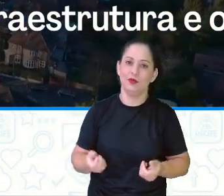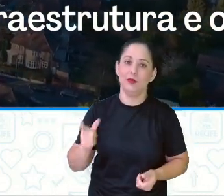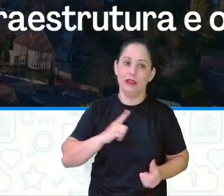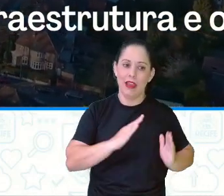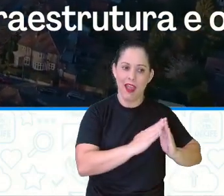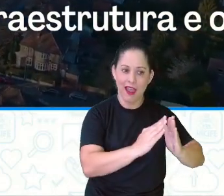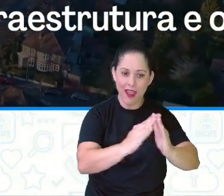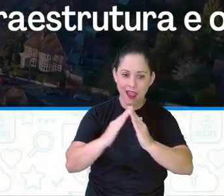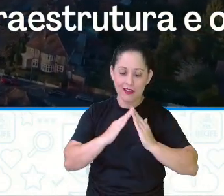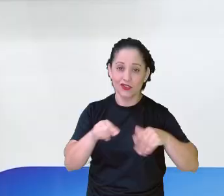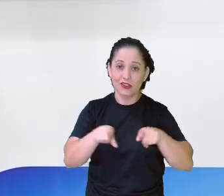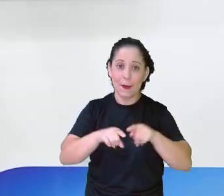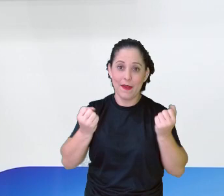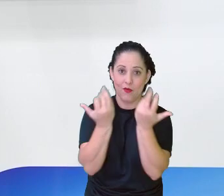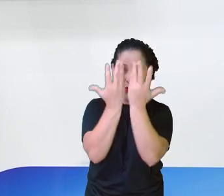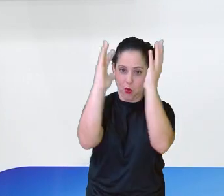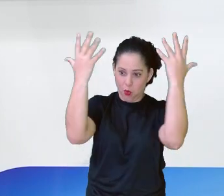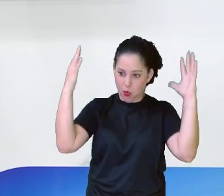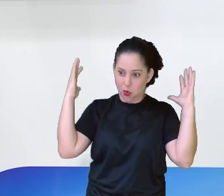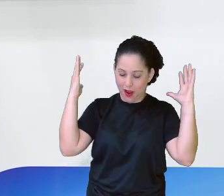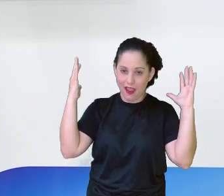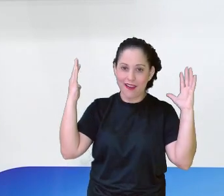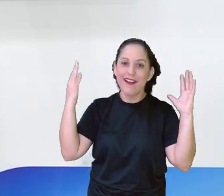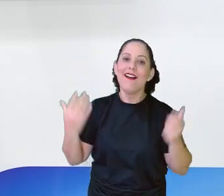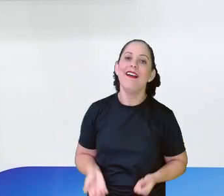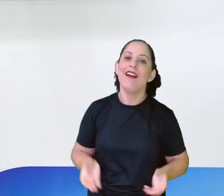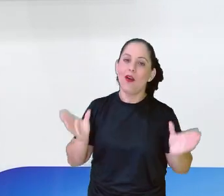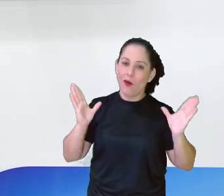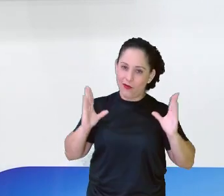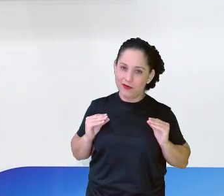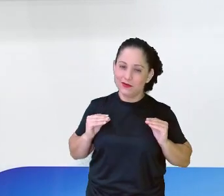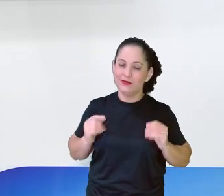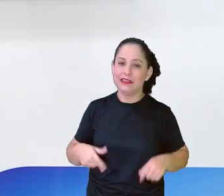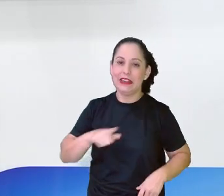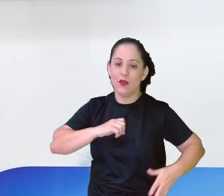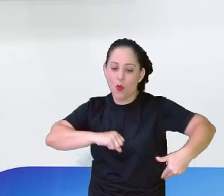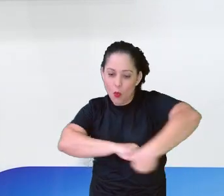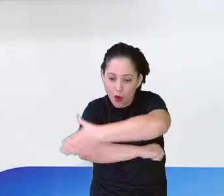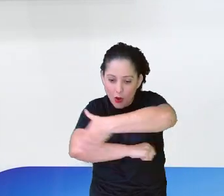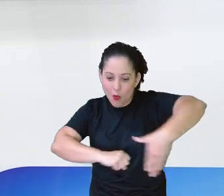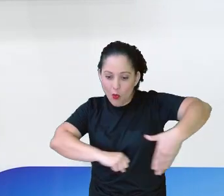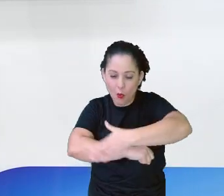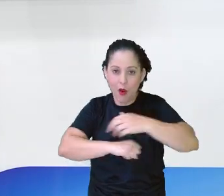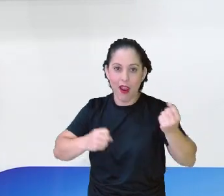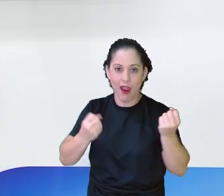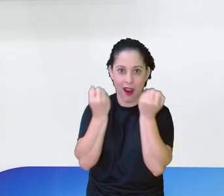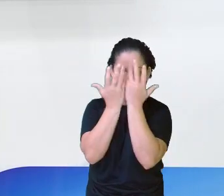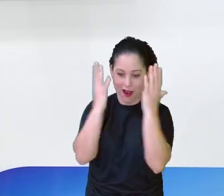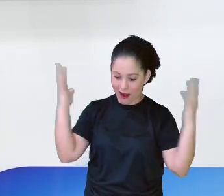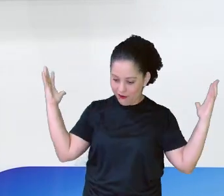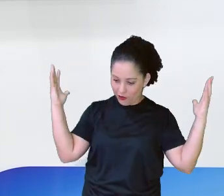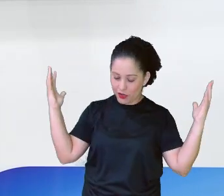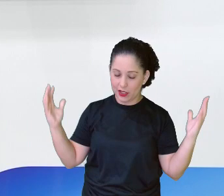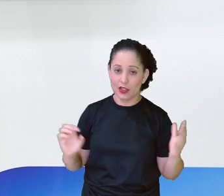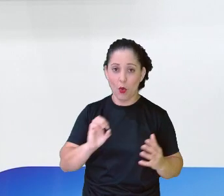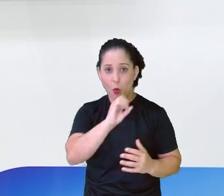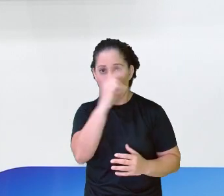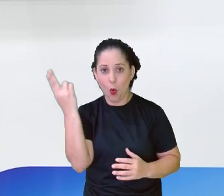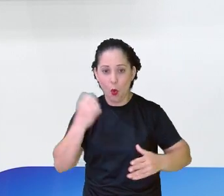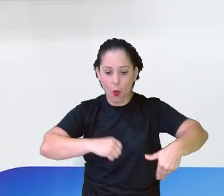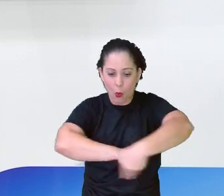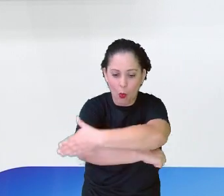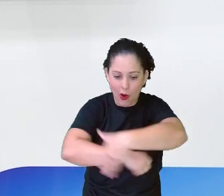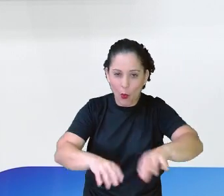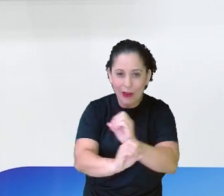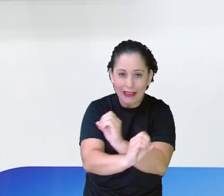Porque se a gente comparar uma rua com árvore e uma rua sem árvore, qual é a rua mais confortável?